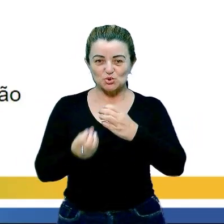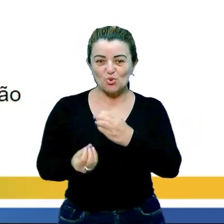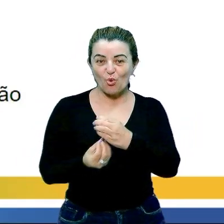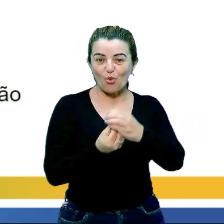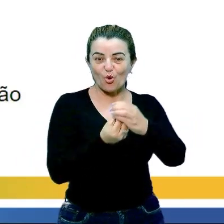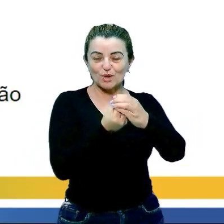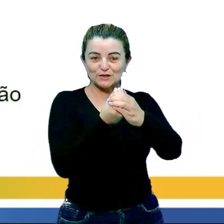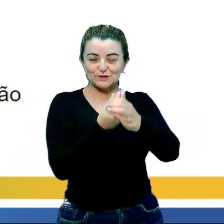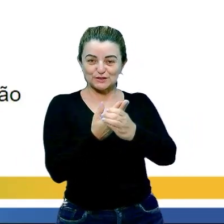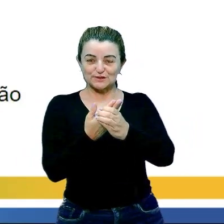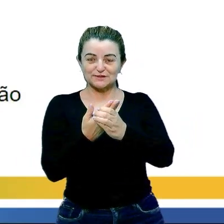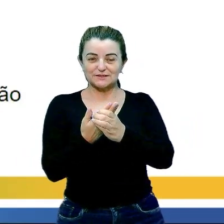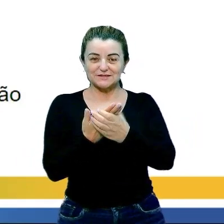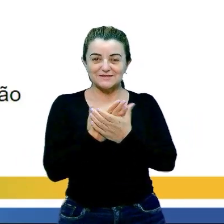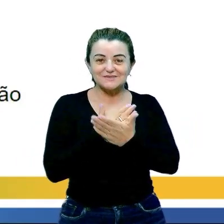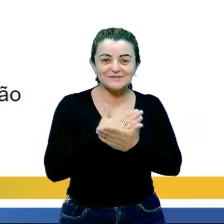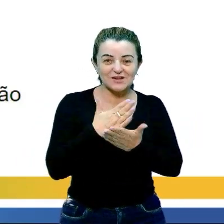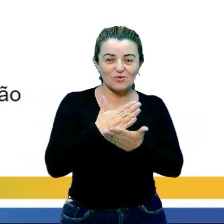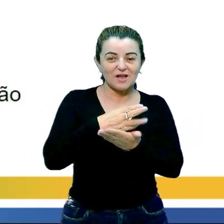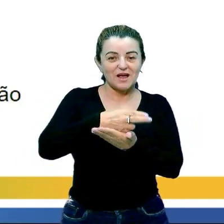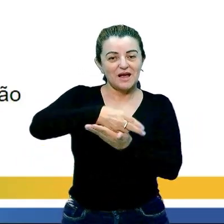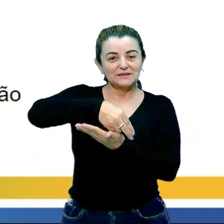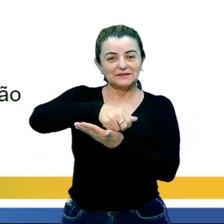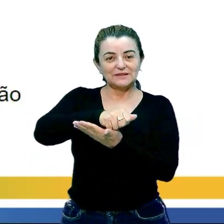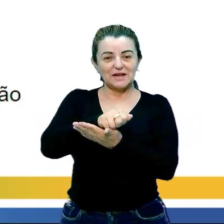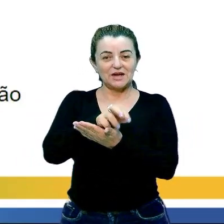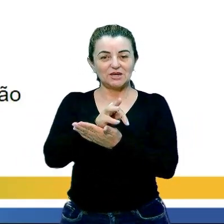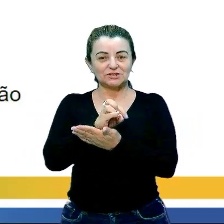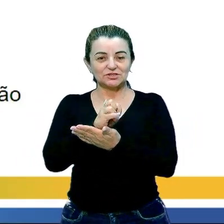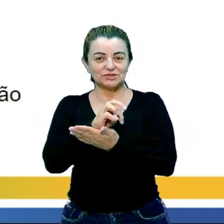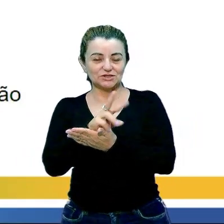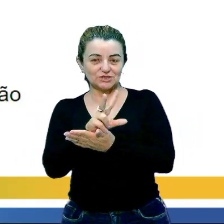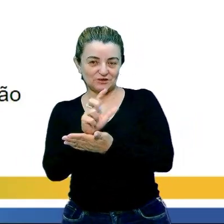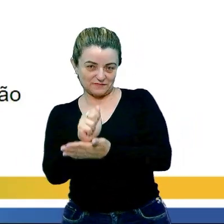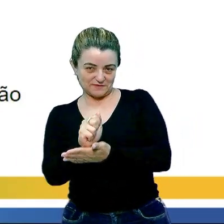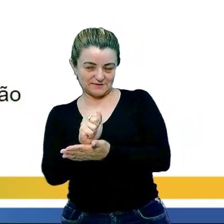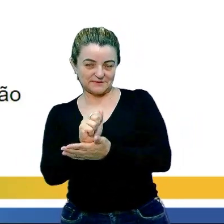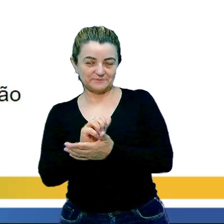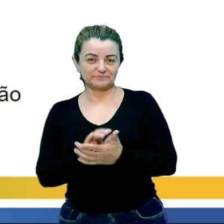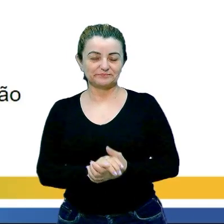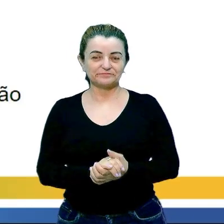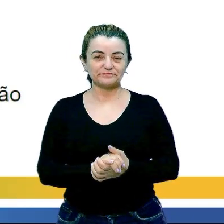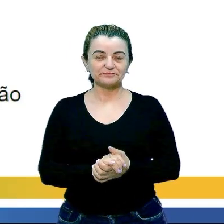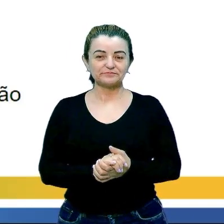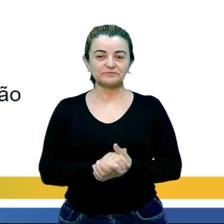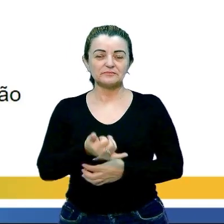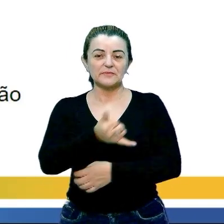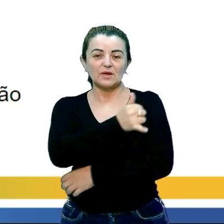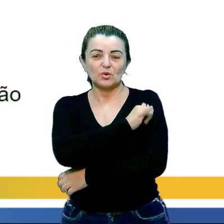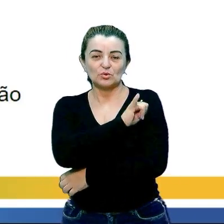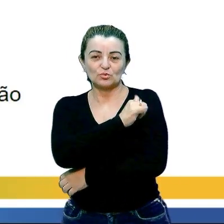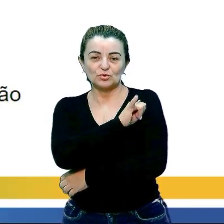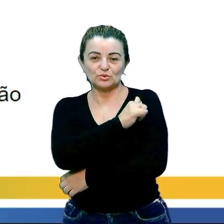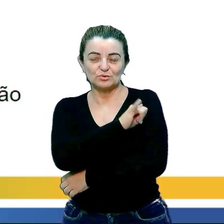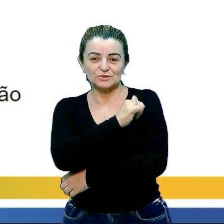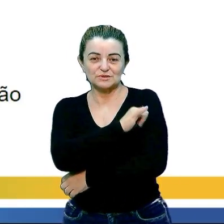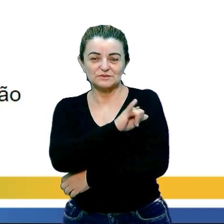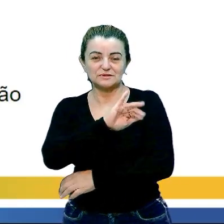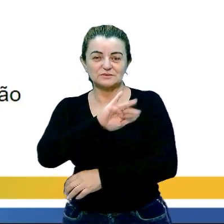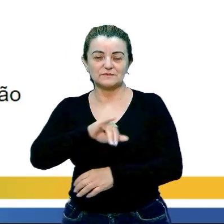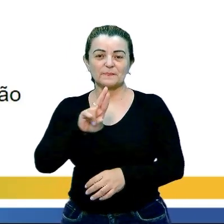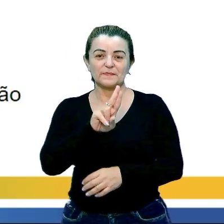origens nativas. Aí o trecho do livro, né, Roma Imperial, do Rio de Janeiro, né, de José